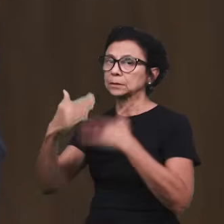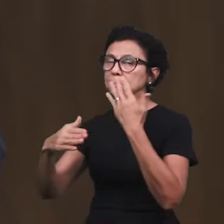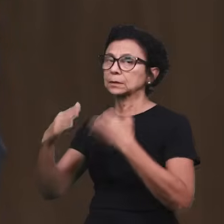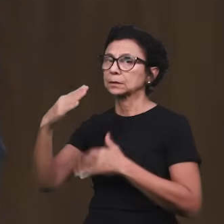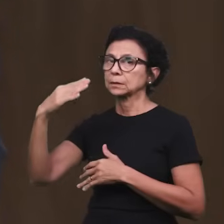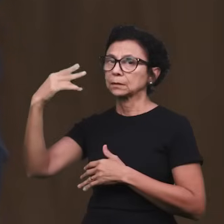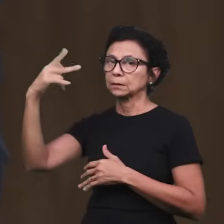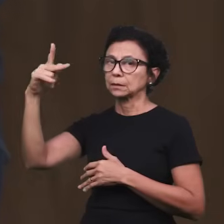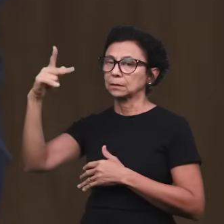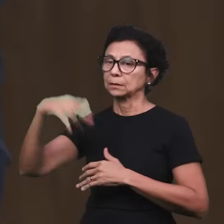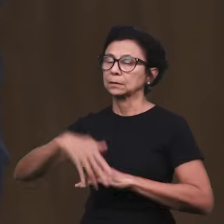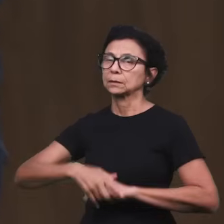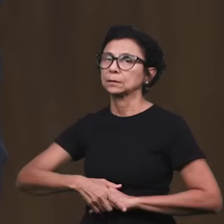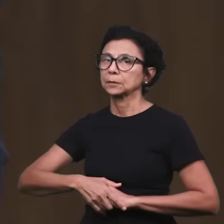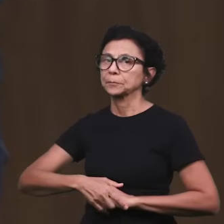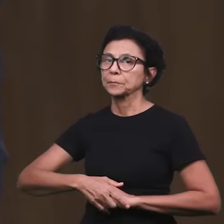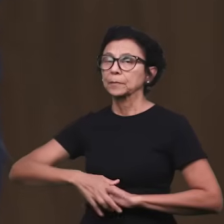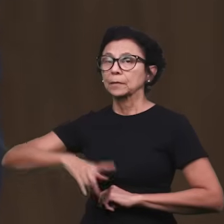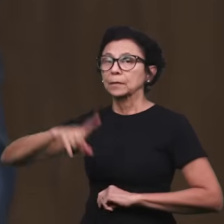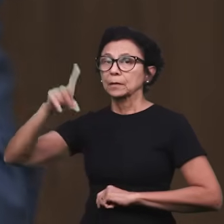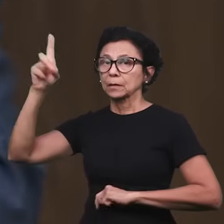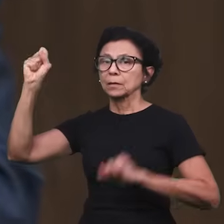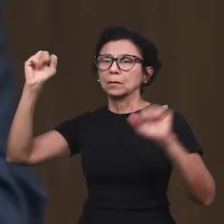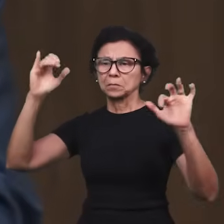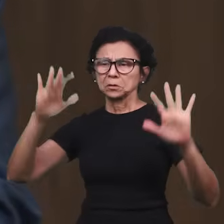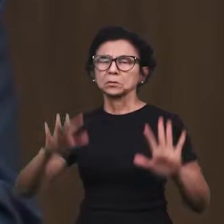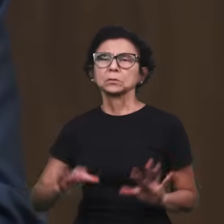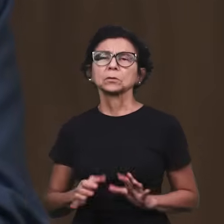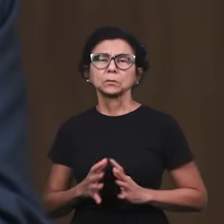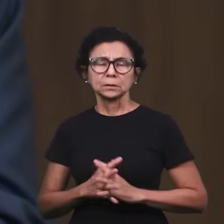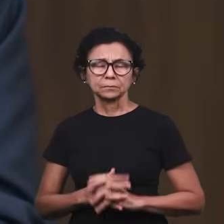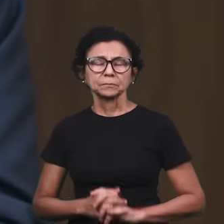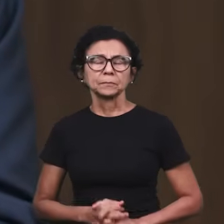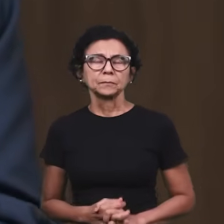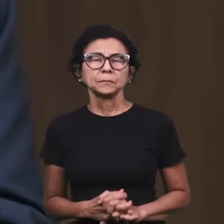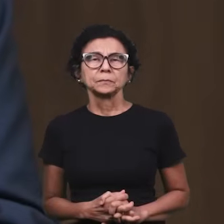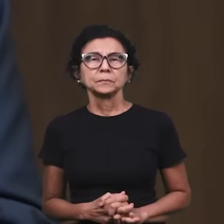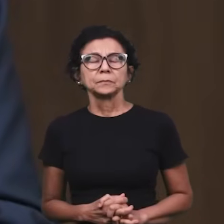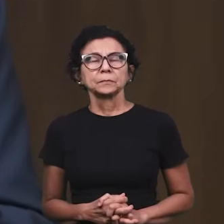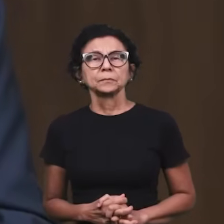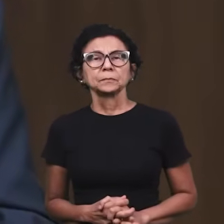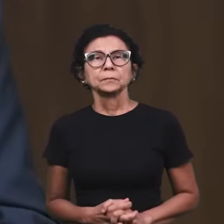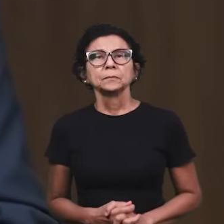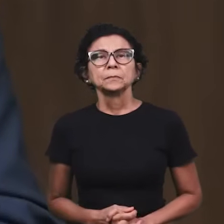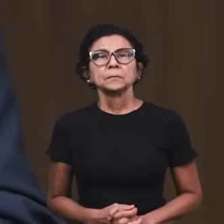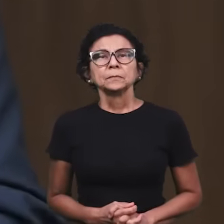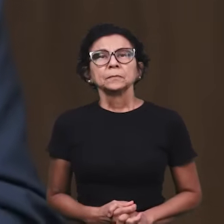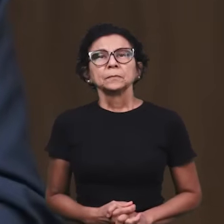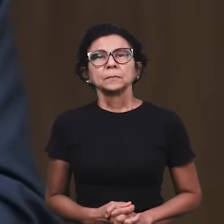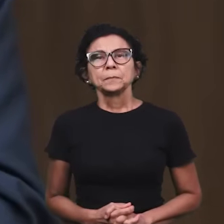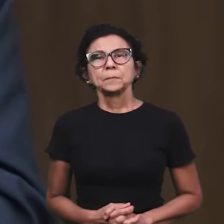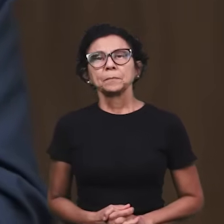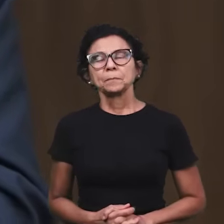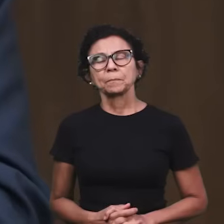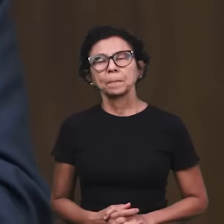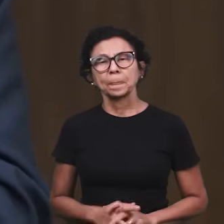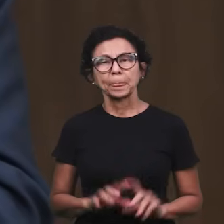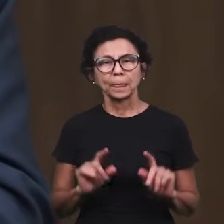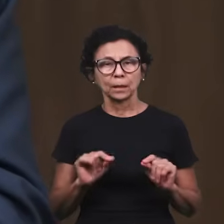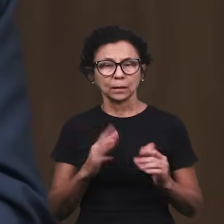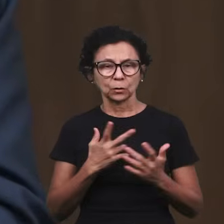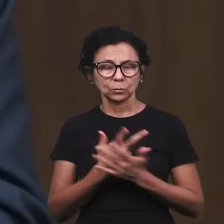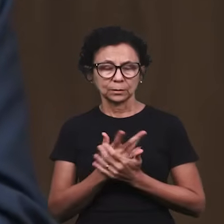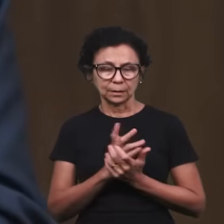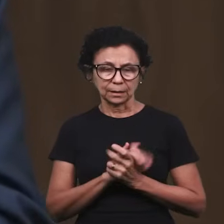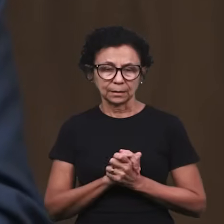Sério. Ele não é só o que abençoa. Agora, só para poder aqui o texto, um ponto interessante, porque o que